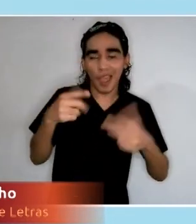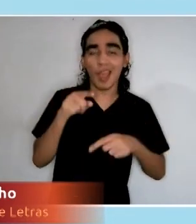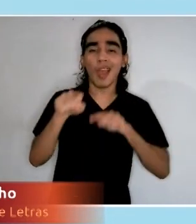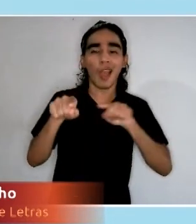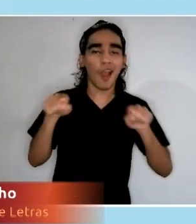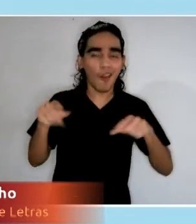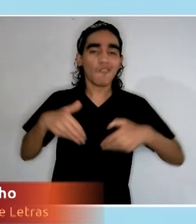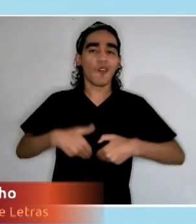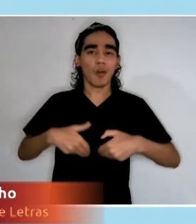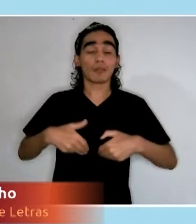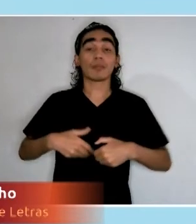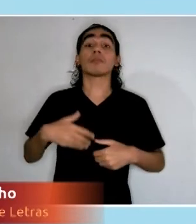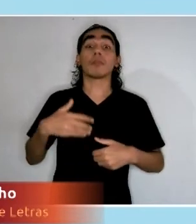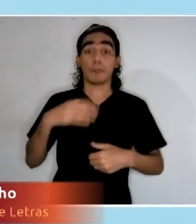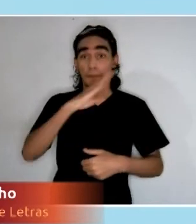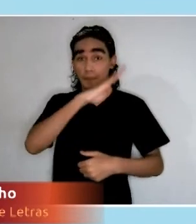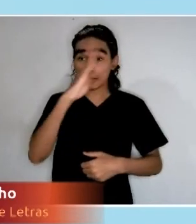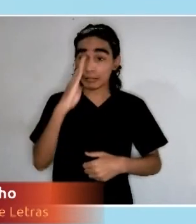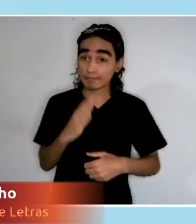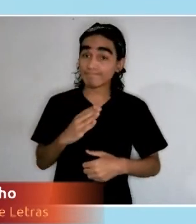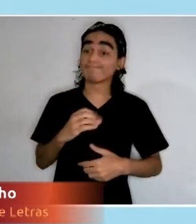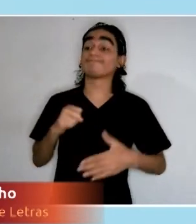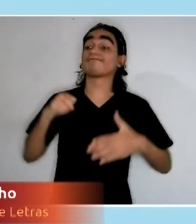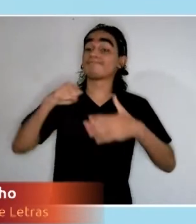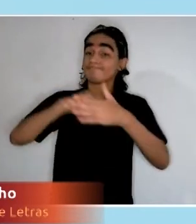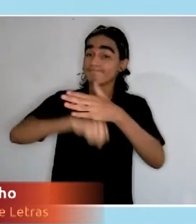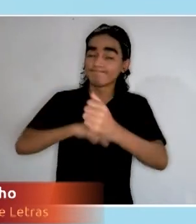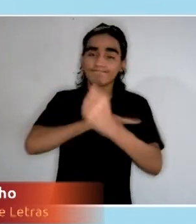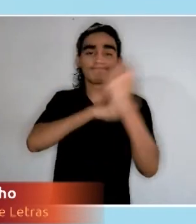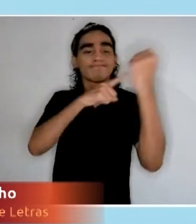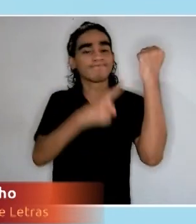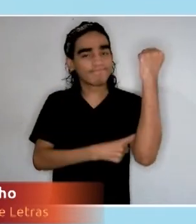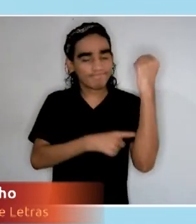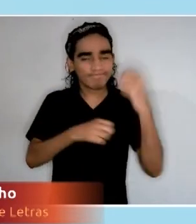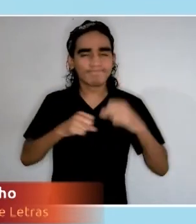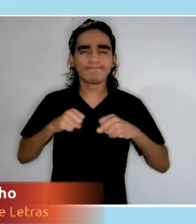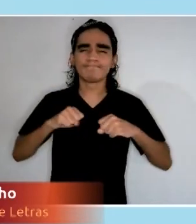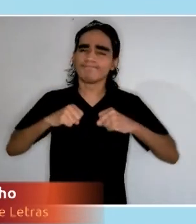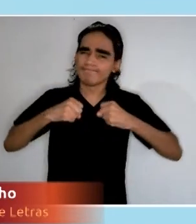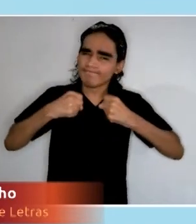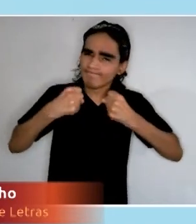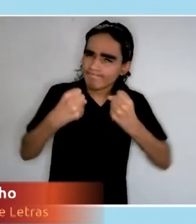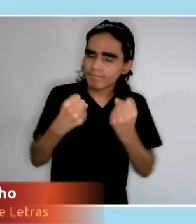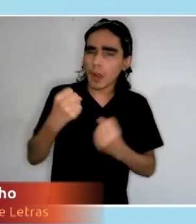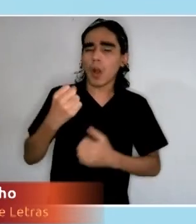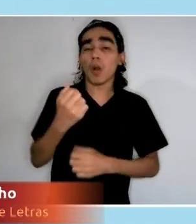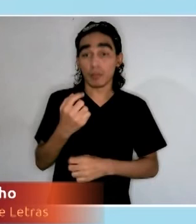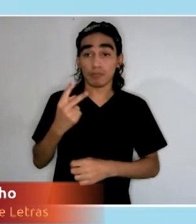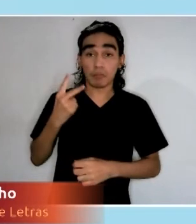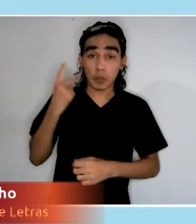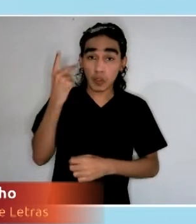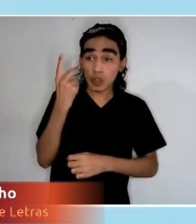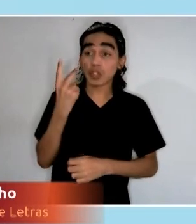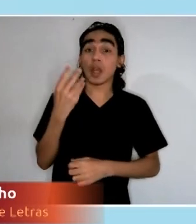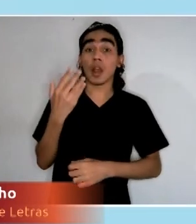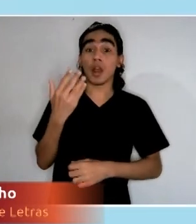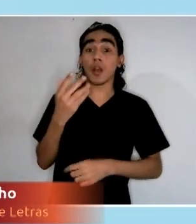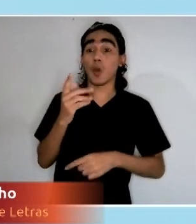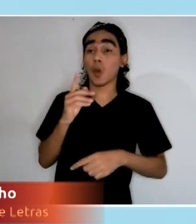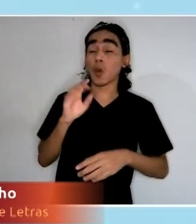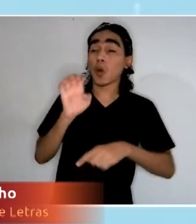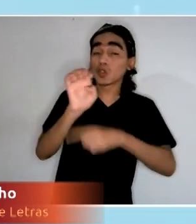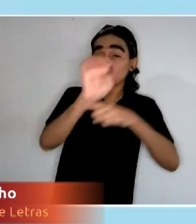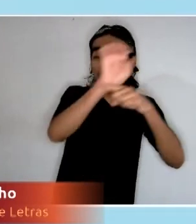o Brasil trabalhou, nunca se falou tanto de combate à fome, as políticas dos governos começaram a colocar